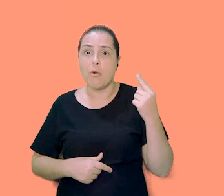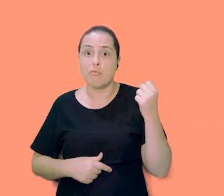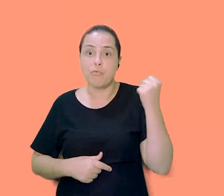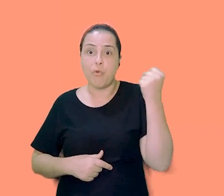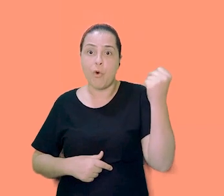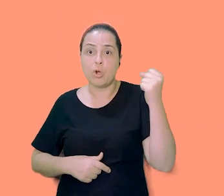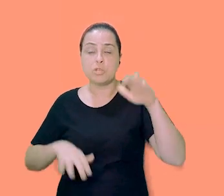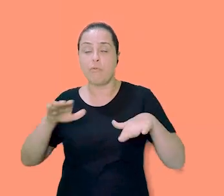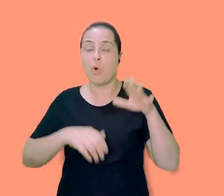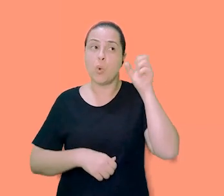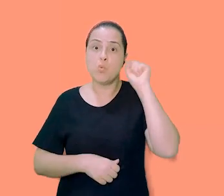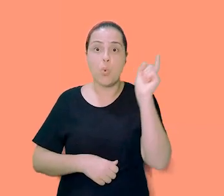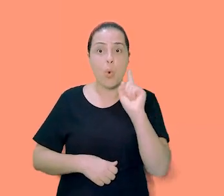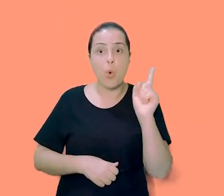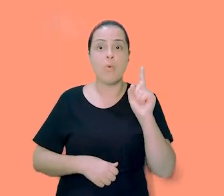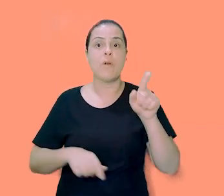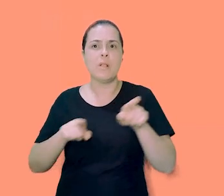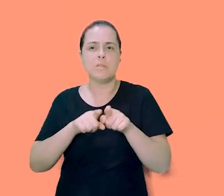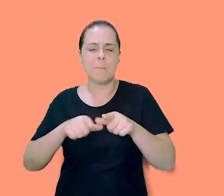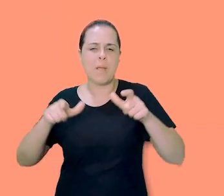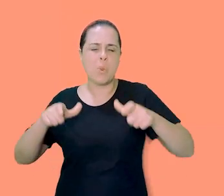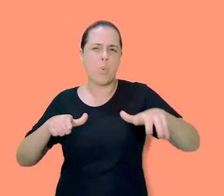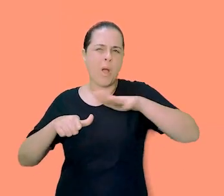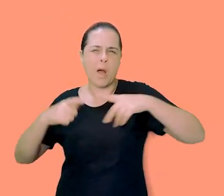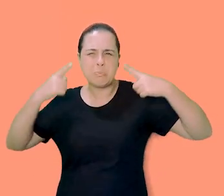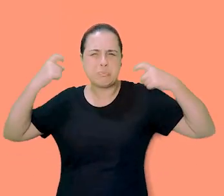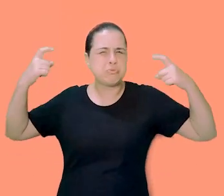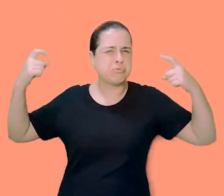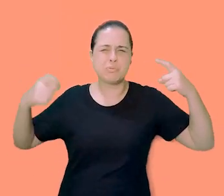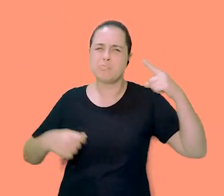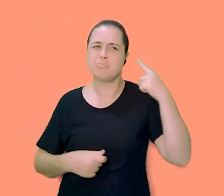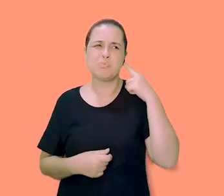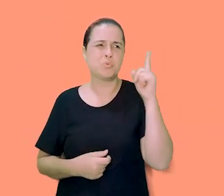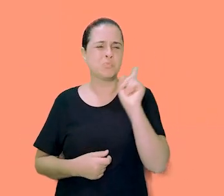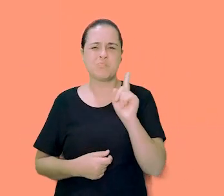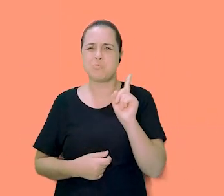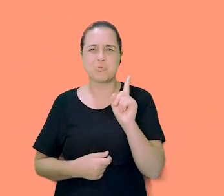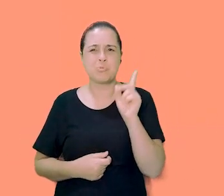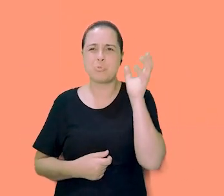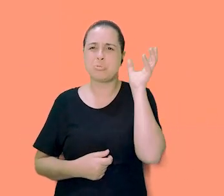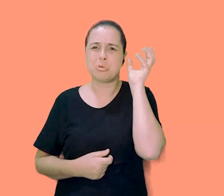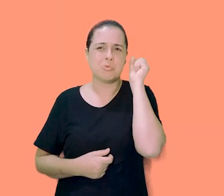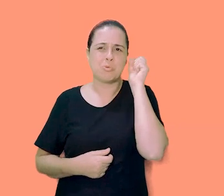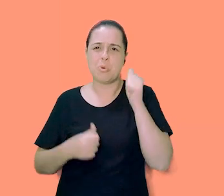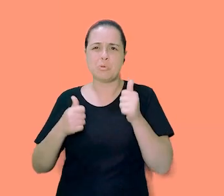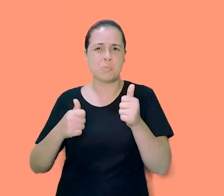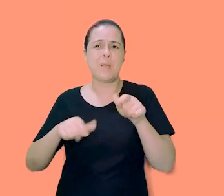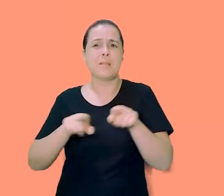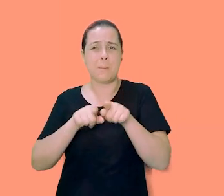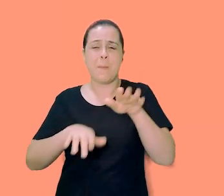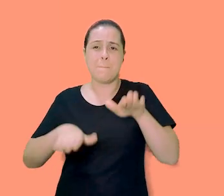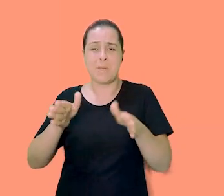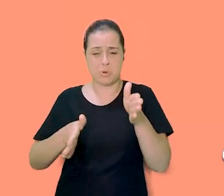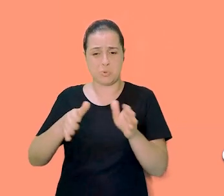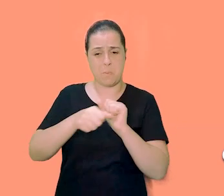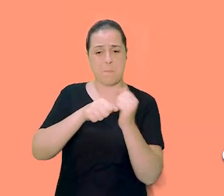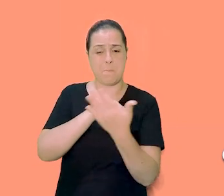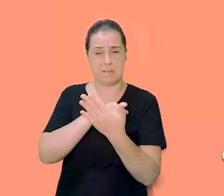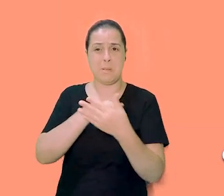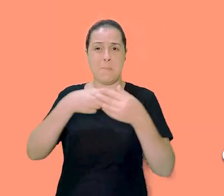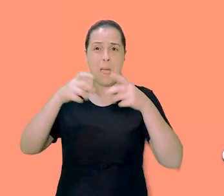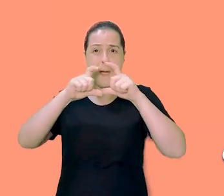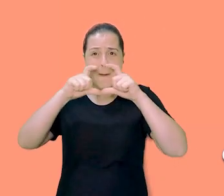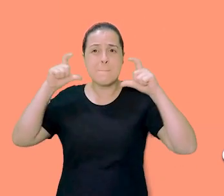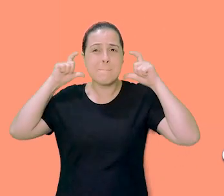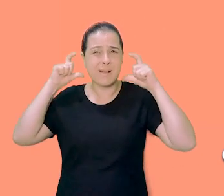bem em ambiente ruidoso, que eu sofro bastante. No período da pandemia, com as máscaras, foi muito sofrido para mim também. Então, assim,